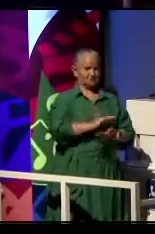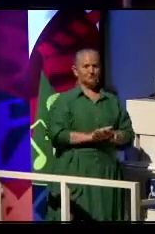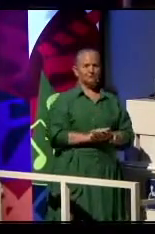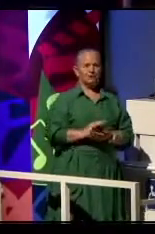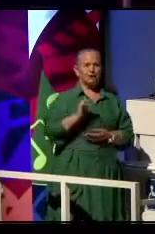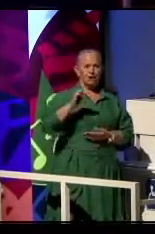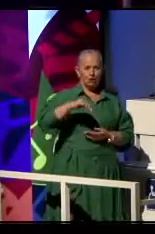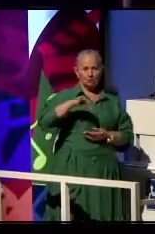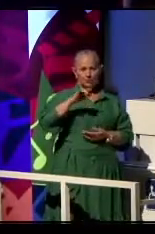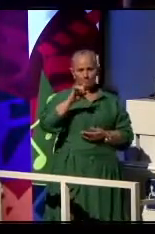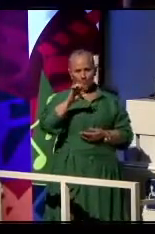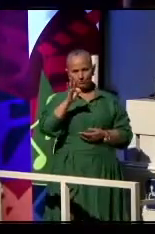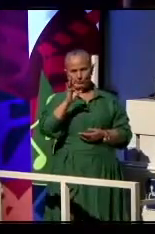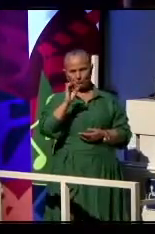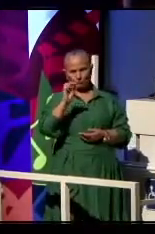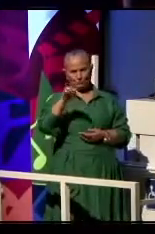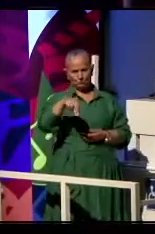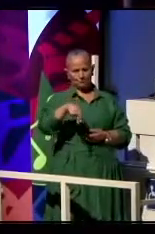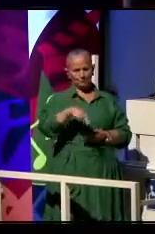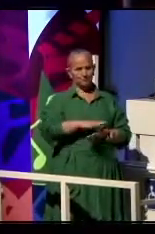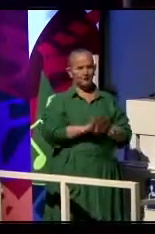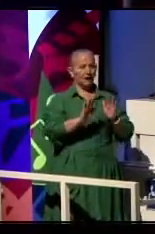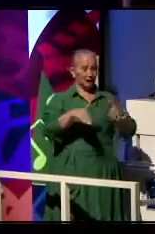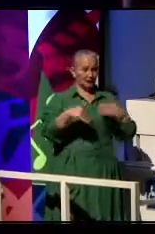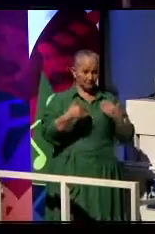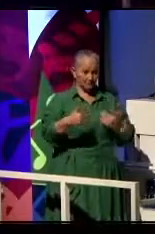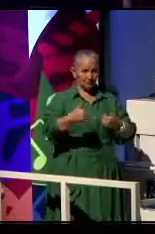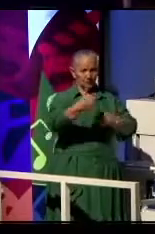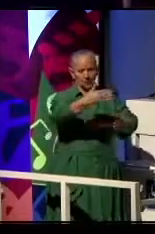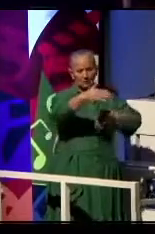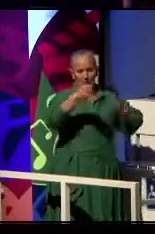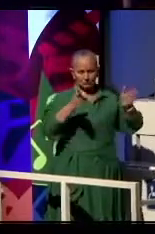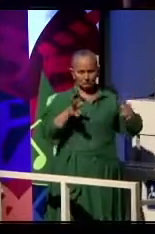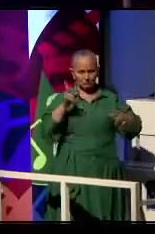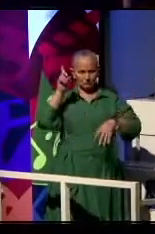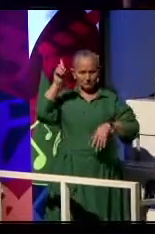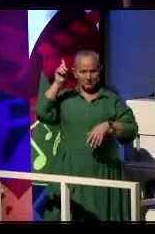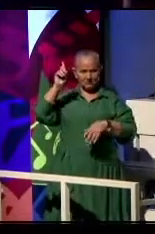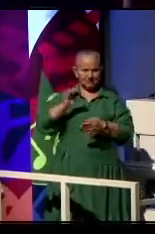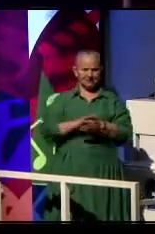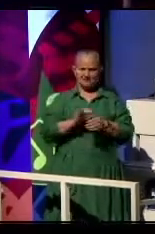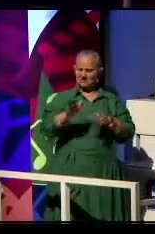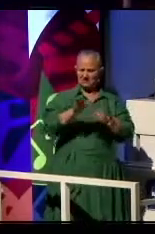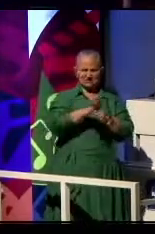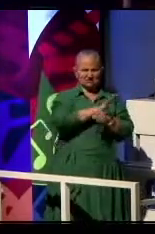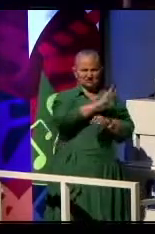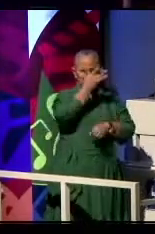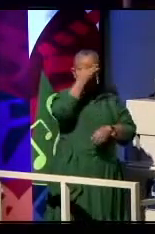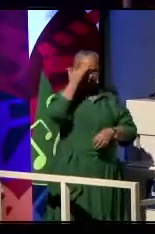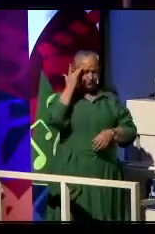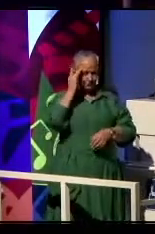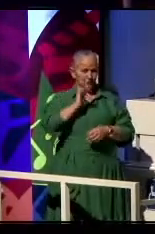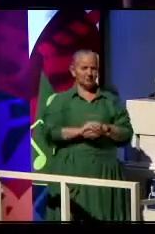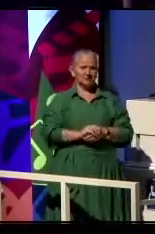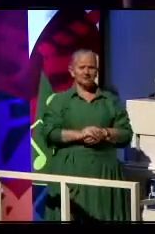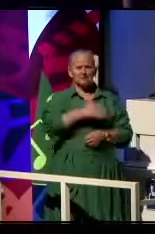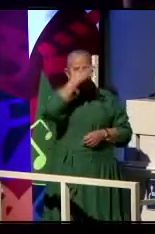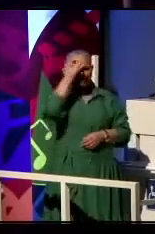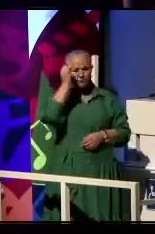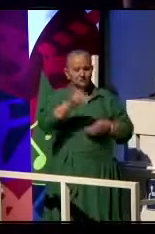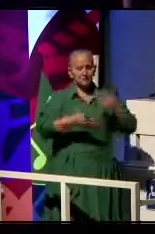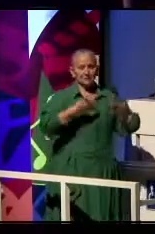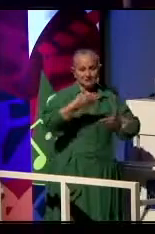o Milton Nascimento. Então, o estúdio era lotado de estrelas. E cada um que participava do